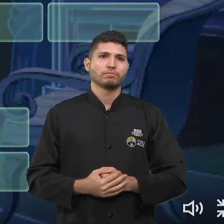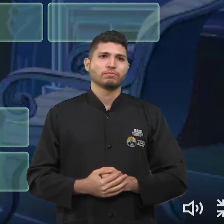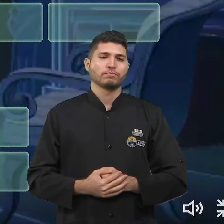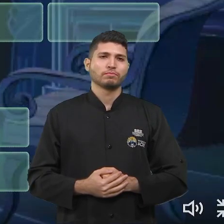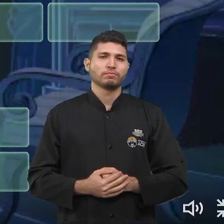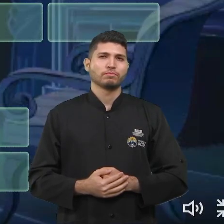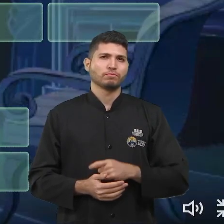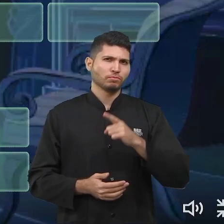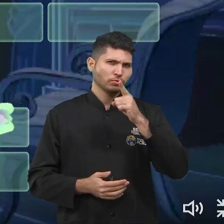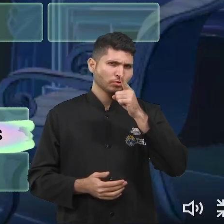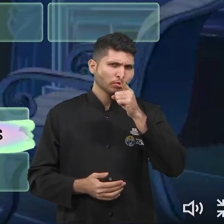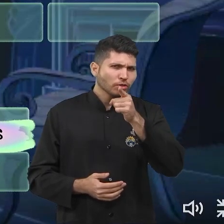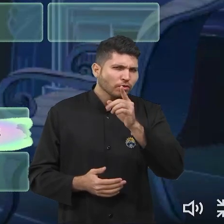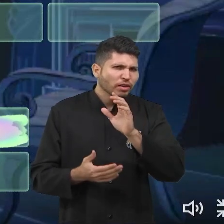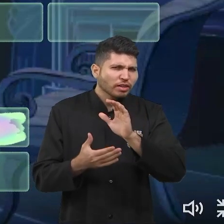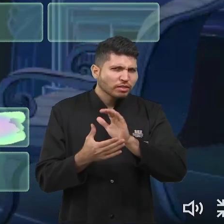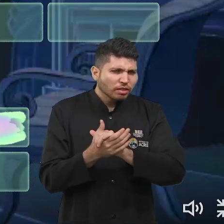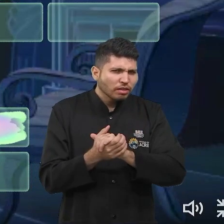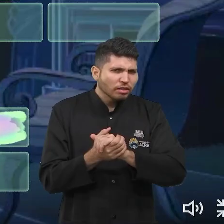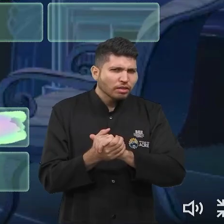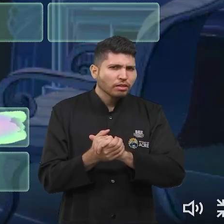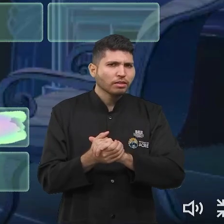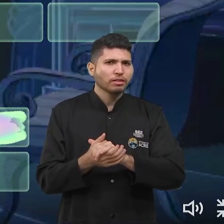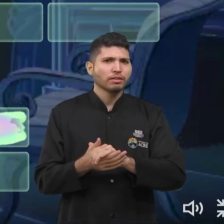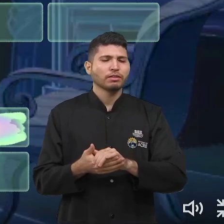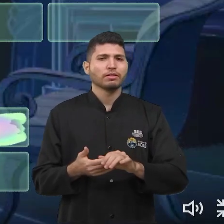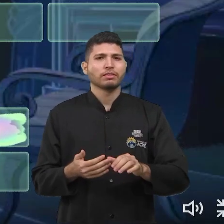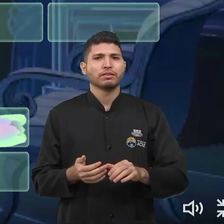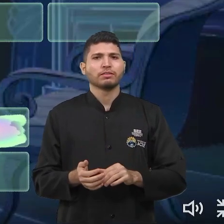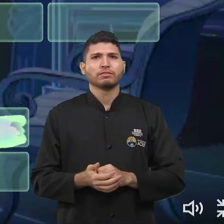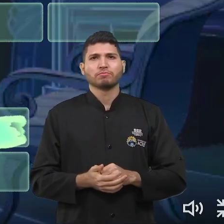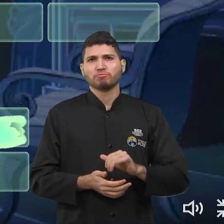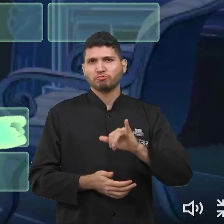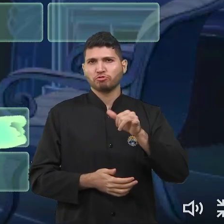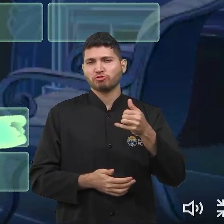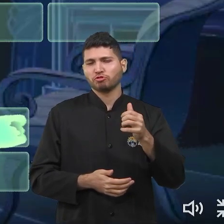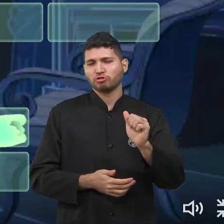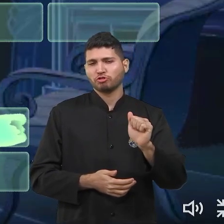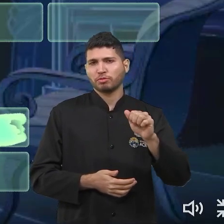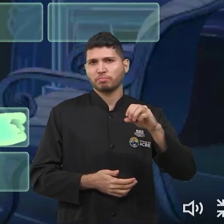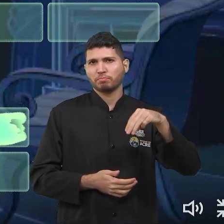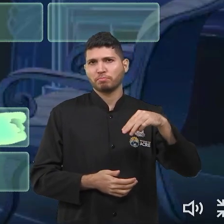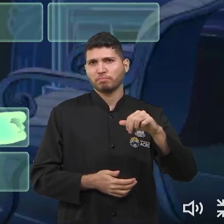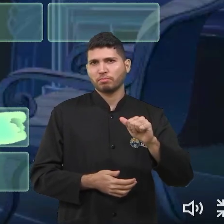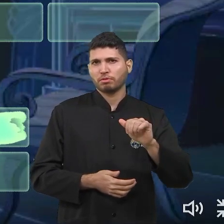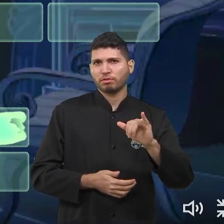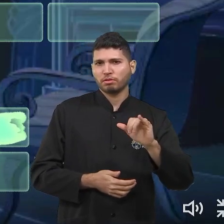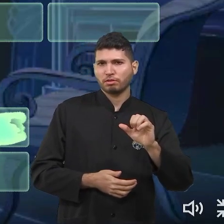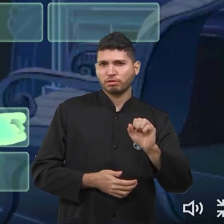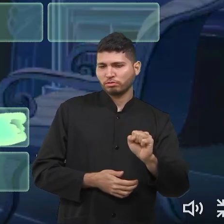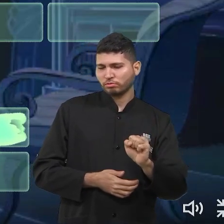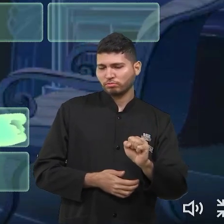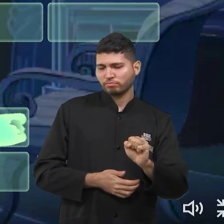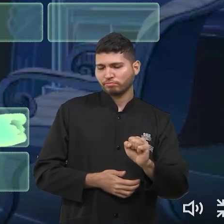Usted vai casar? Jamás. Vai ter o hijo? Jamás. Negação.